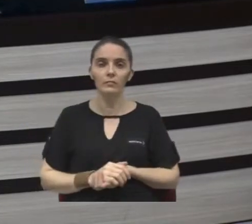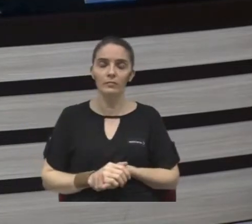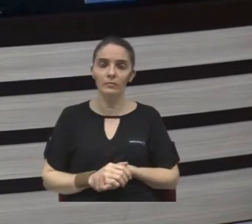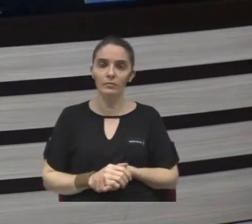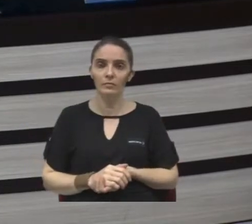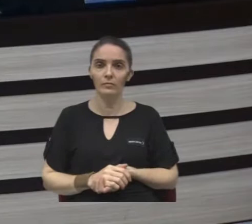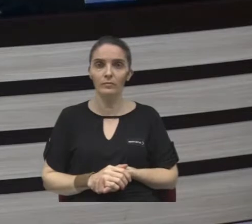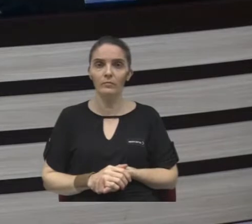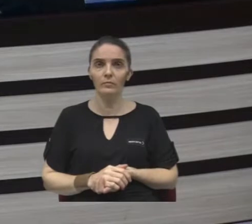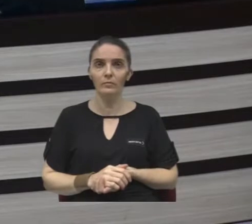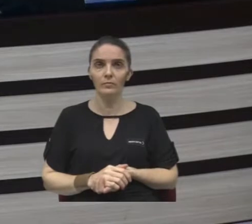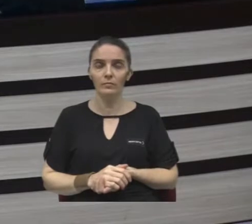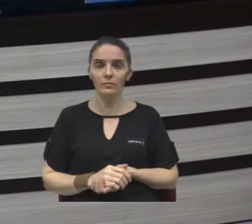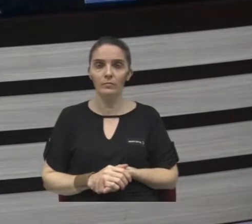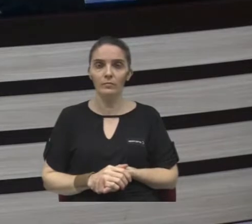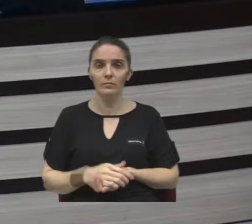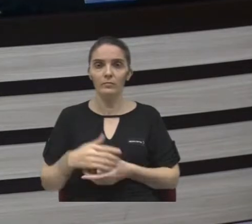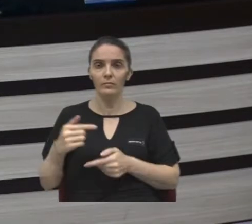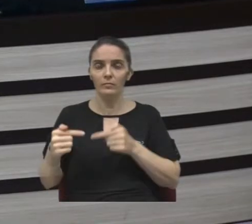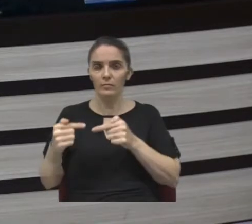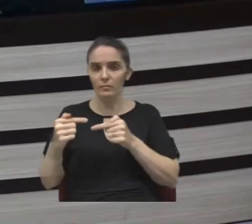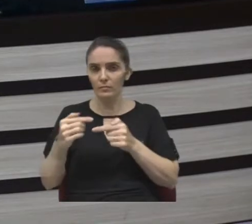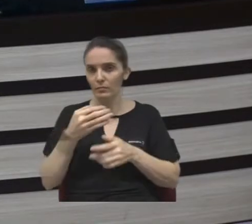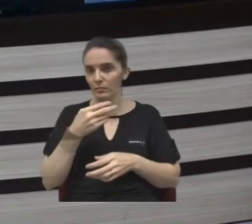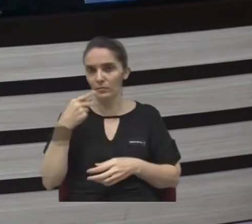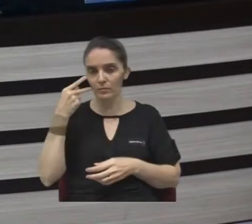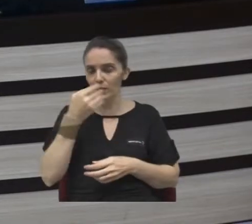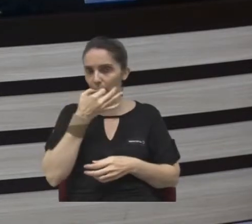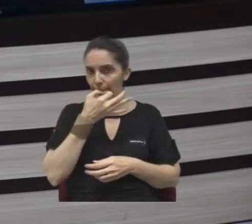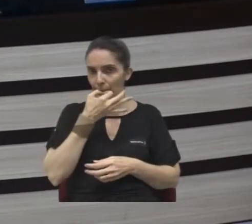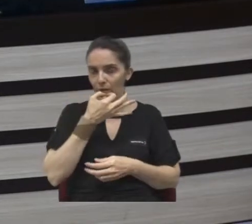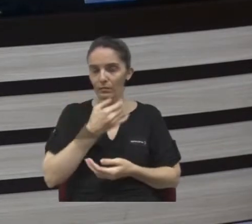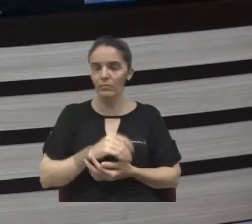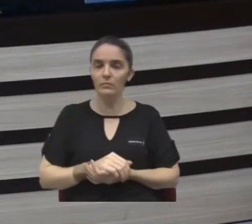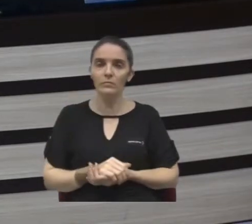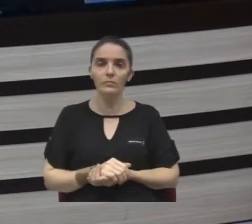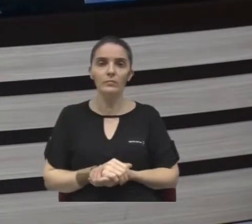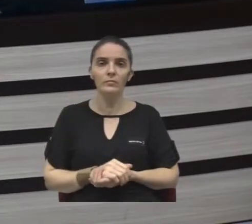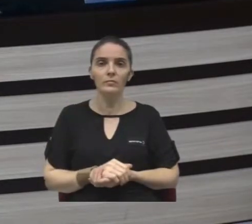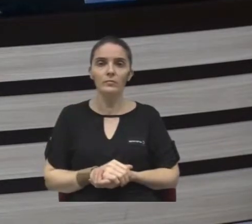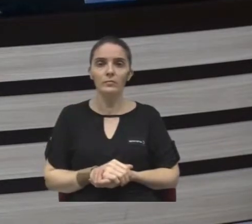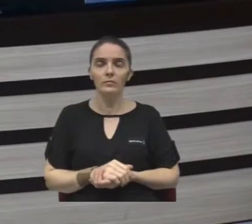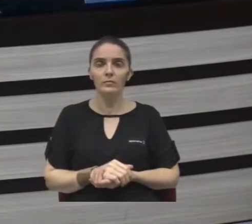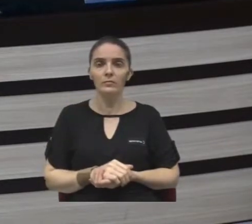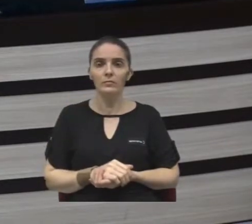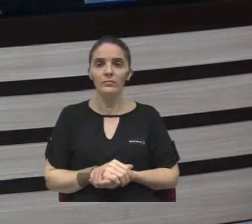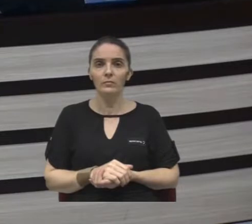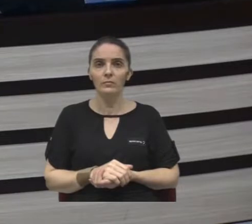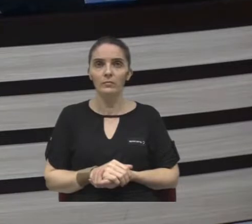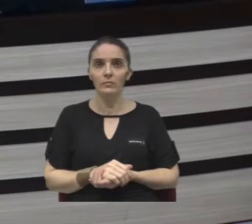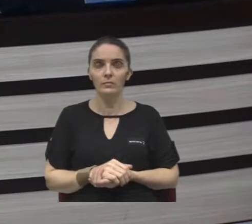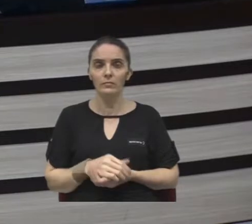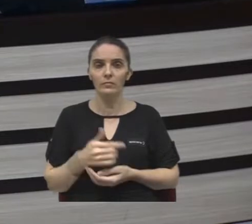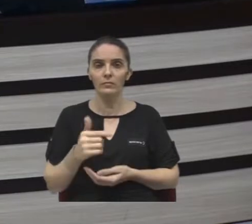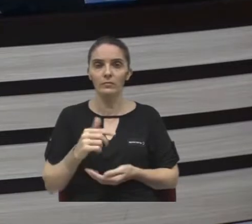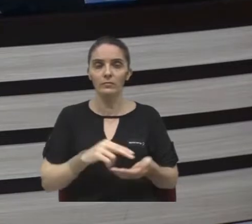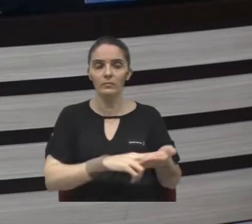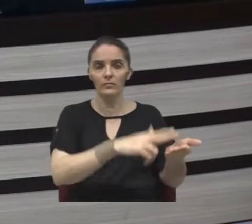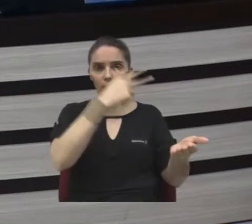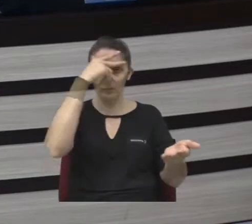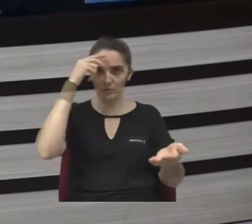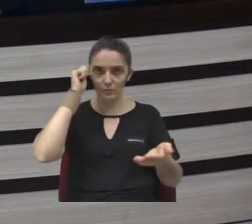O requerimento está em discussão. Algum vereador deseja discutir o requerimento? Não havendo, será encaminhado ao